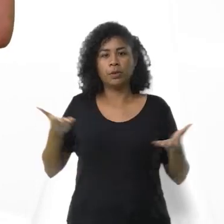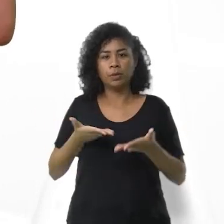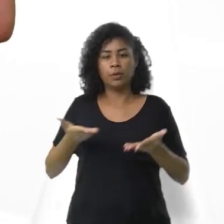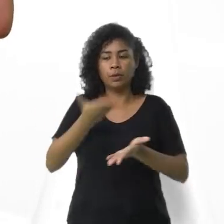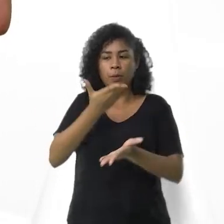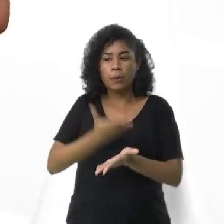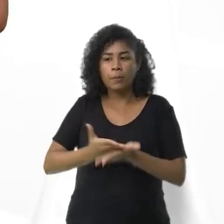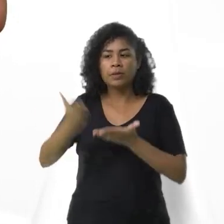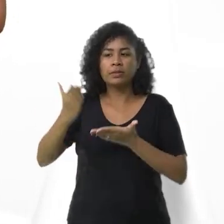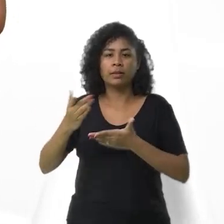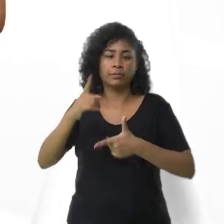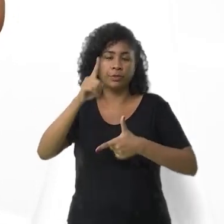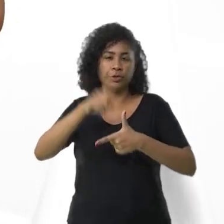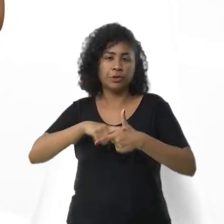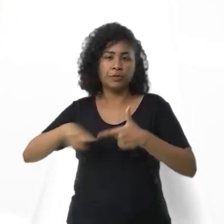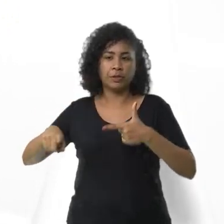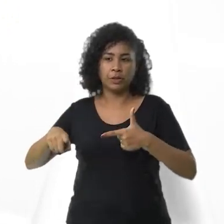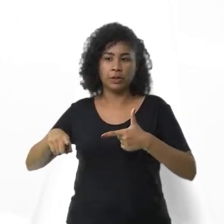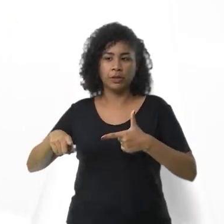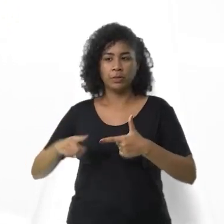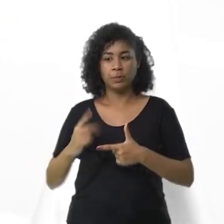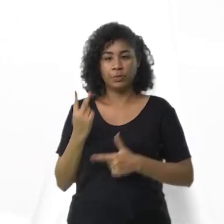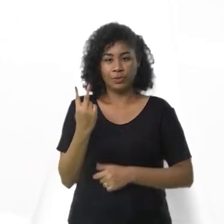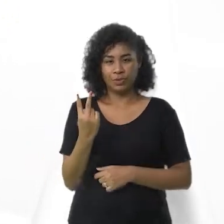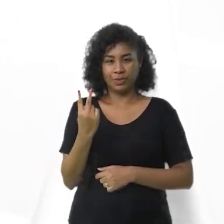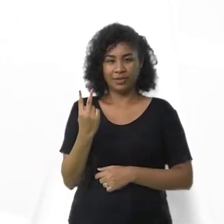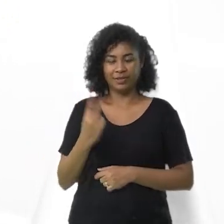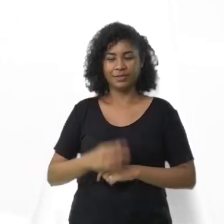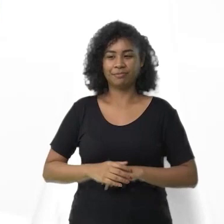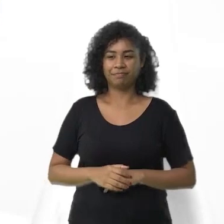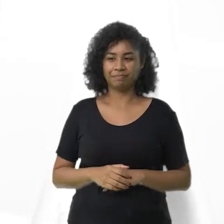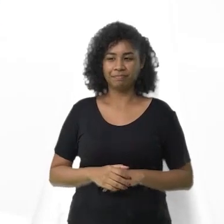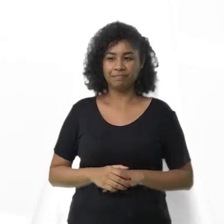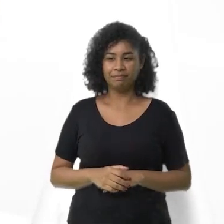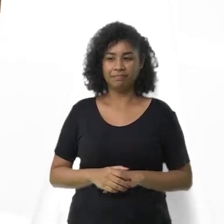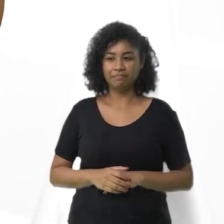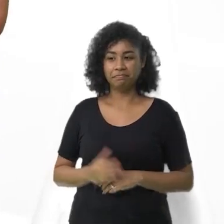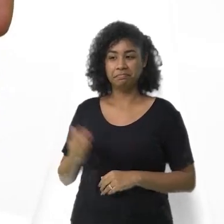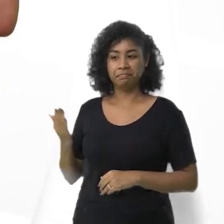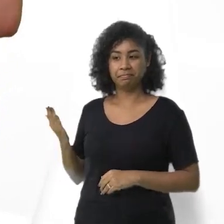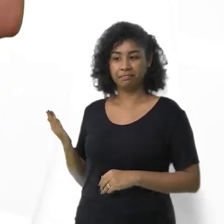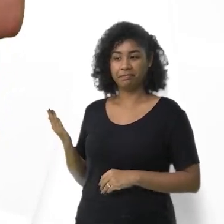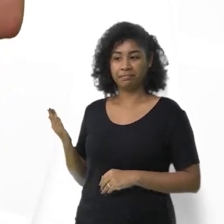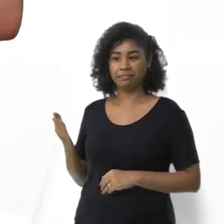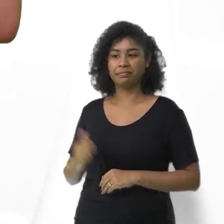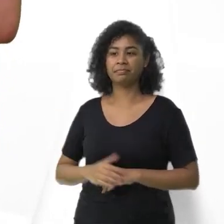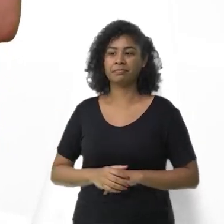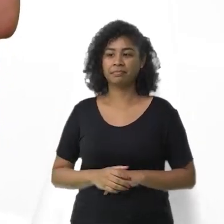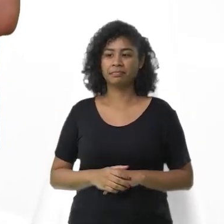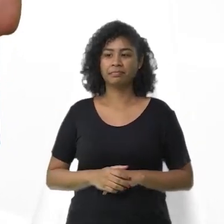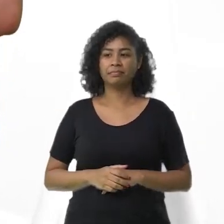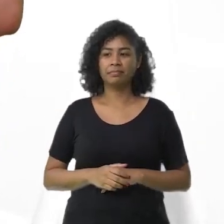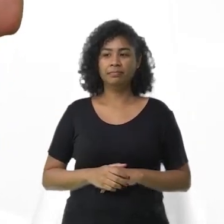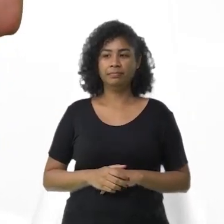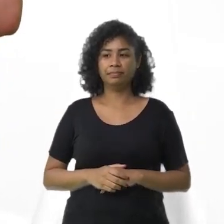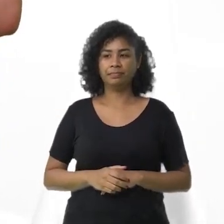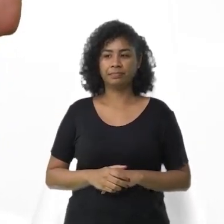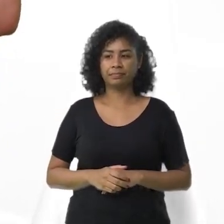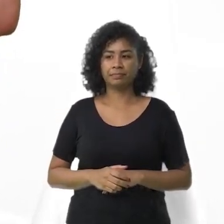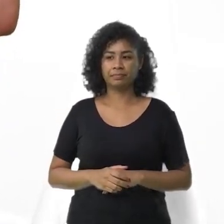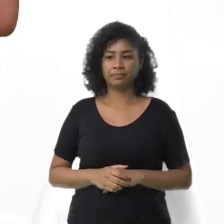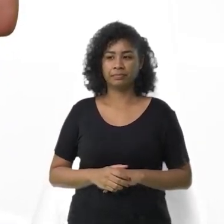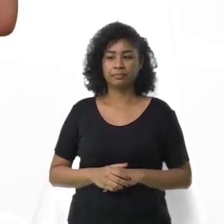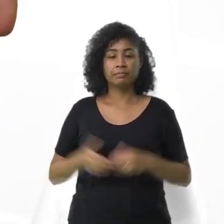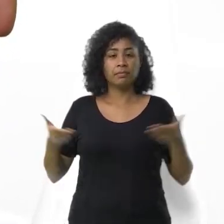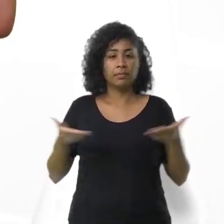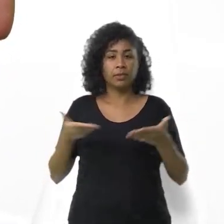teremos dividido por 2. Aí teremos o nosso resto. Continuando, agora dá para dividir